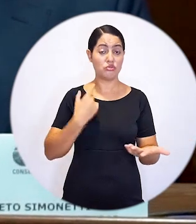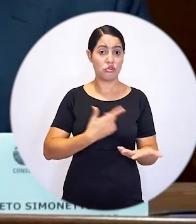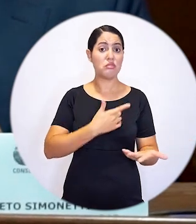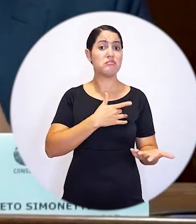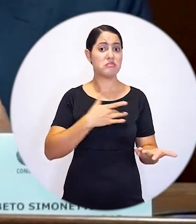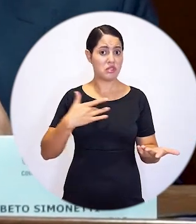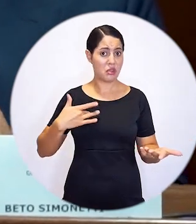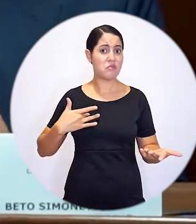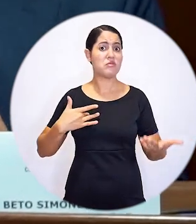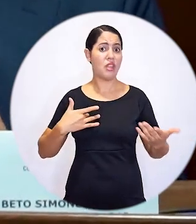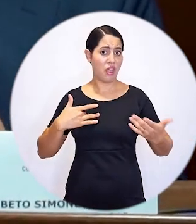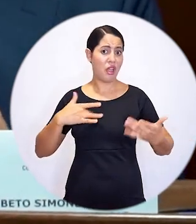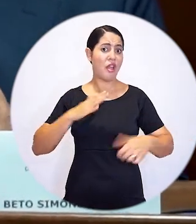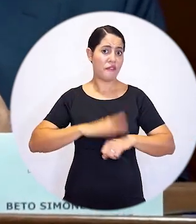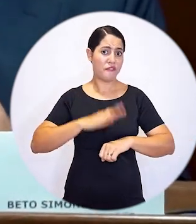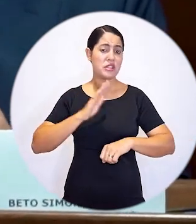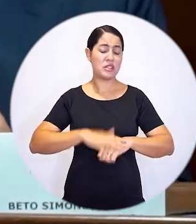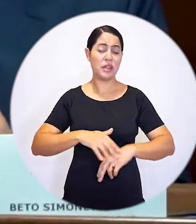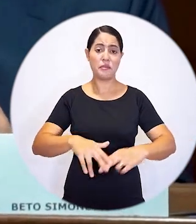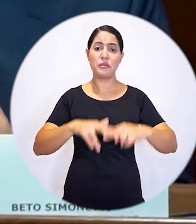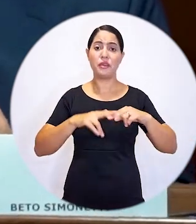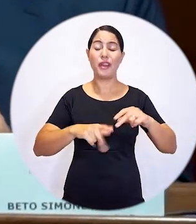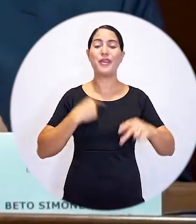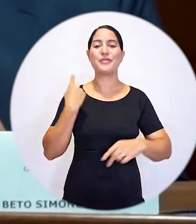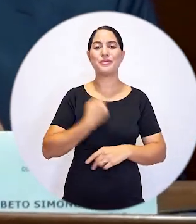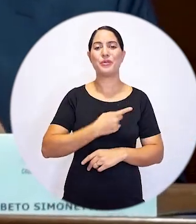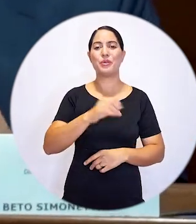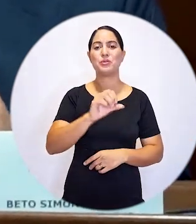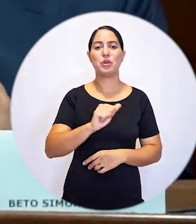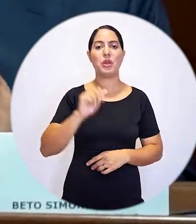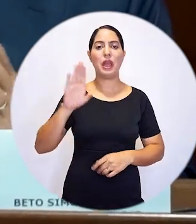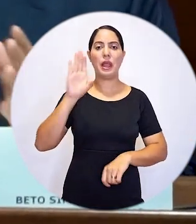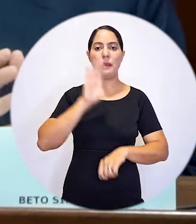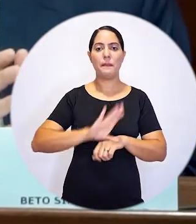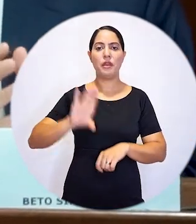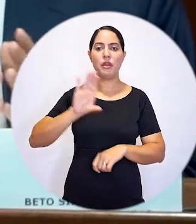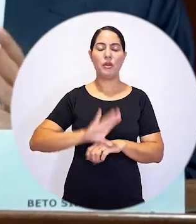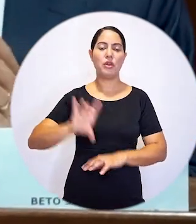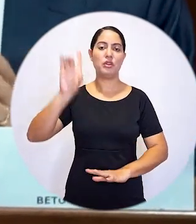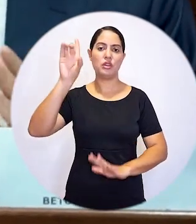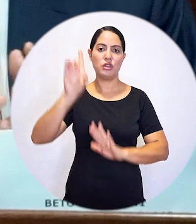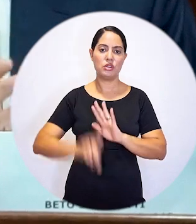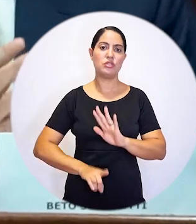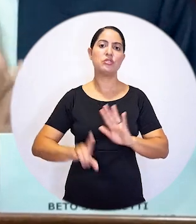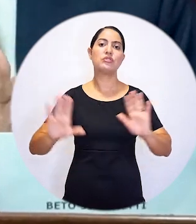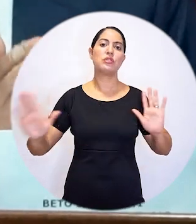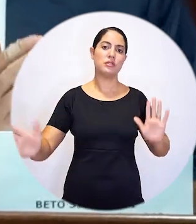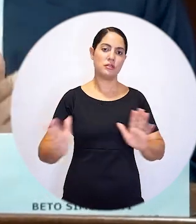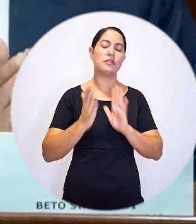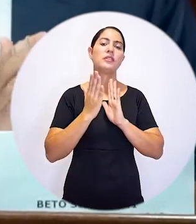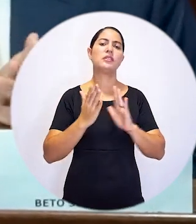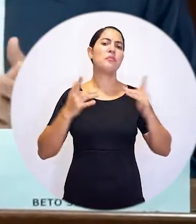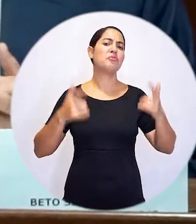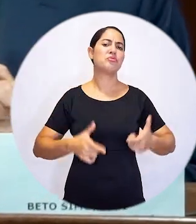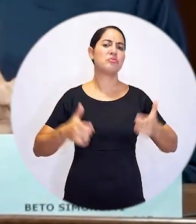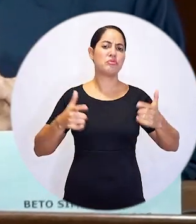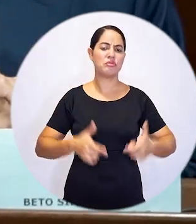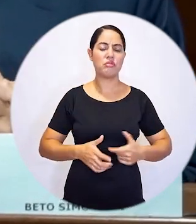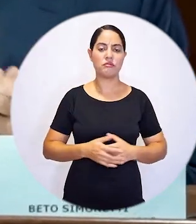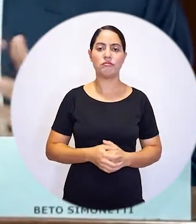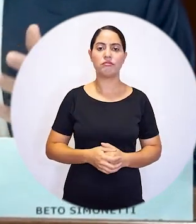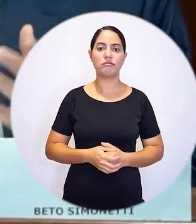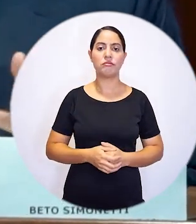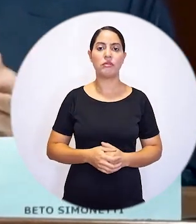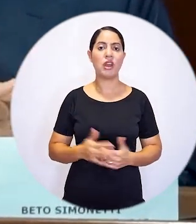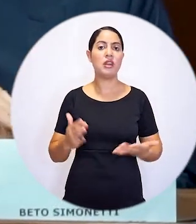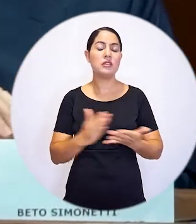apoiar o que nós estamos fazendo hoje, o que é muito saudável, de que a Ordem que combateu tanto o curso de Direito em